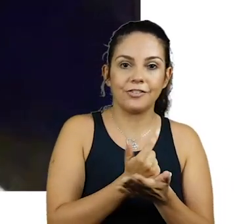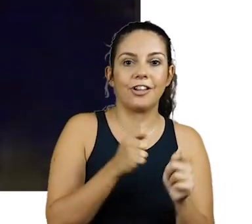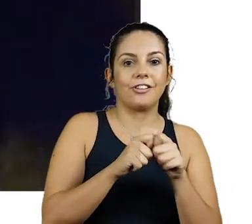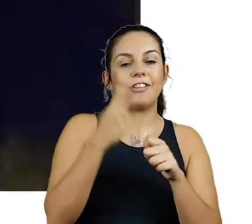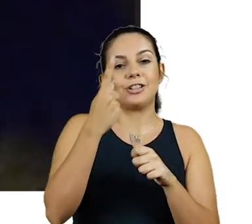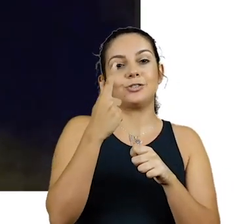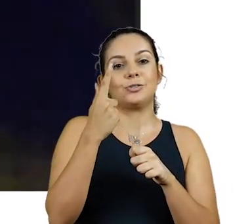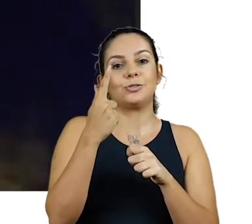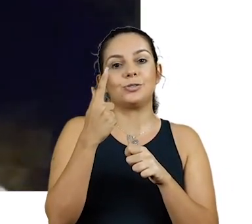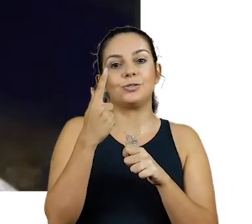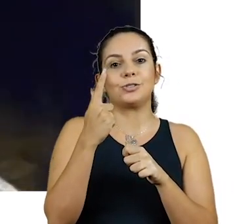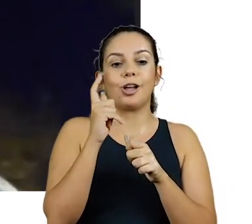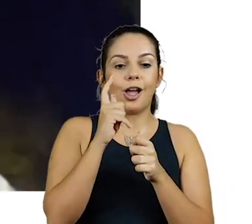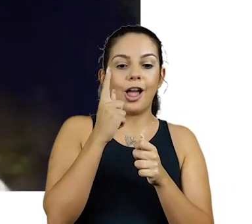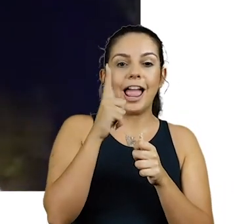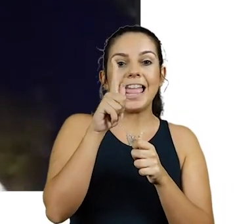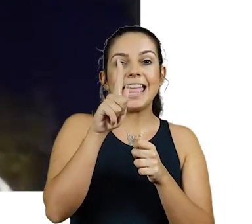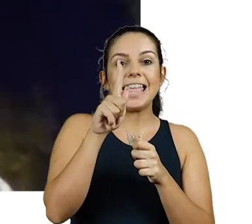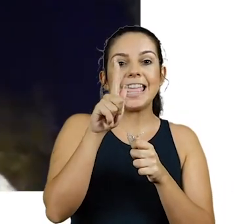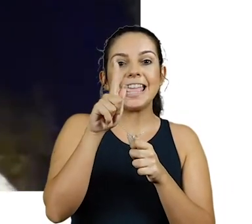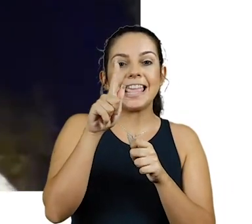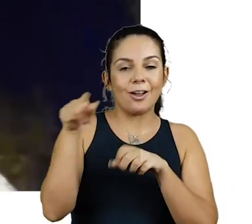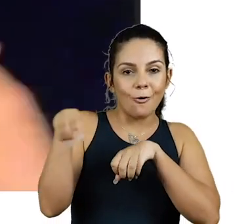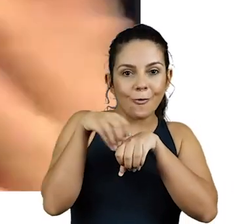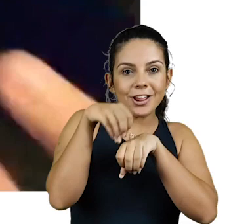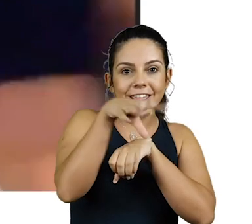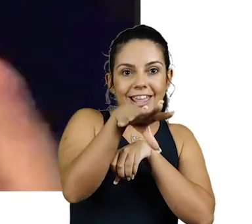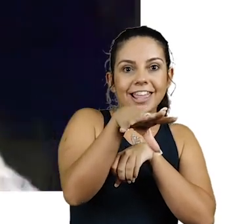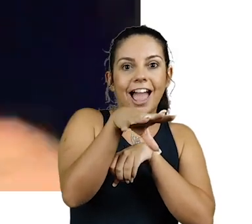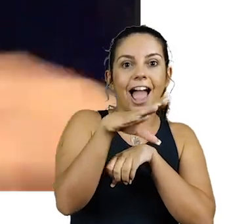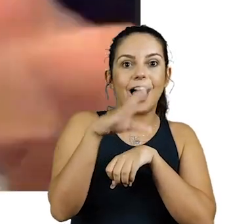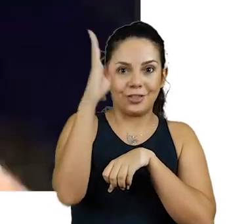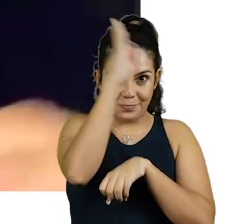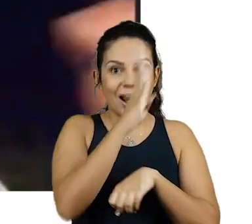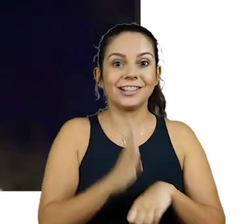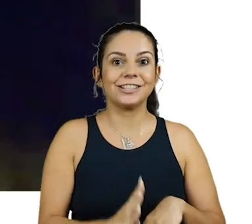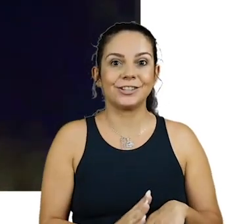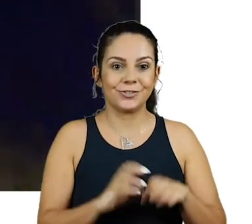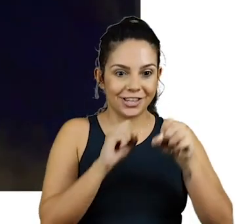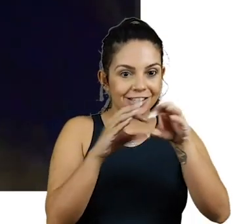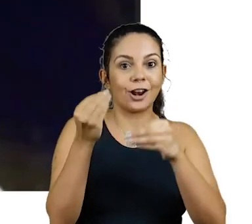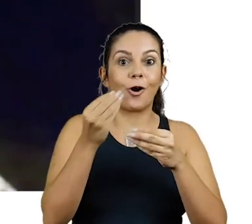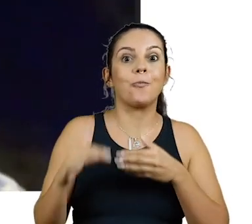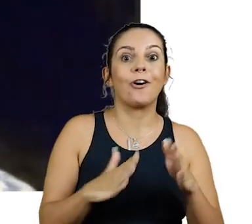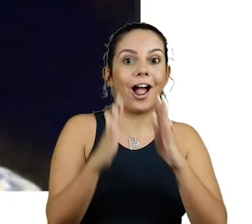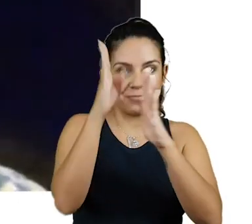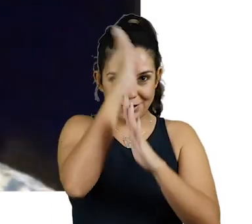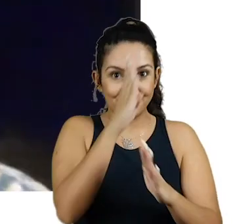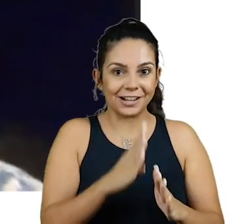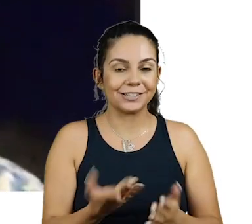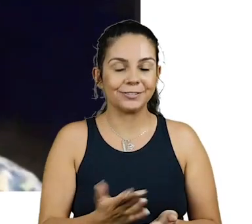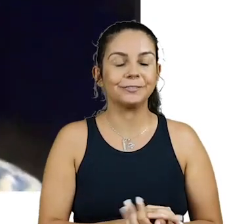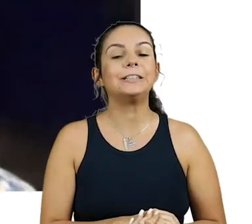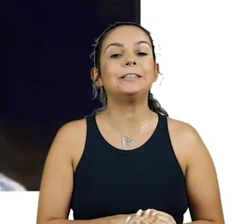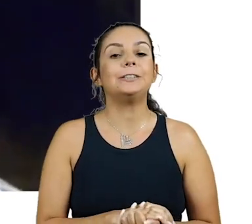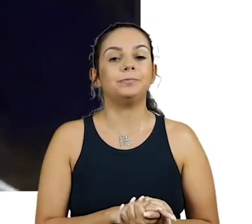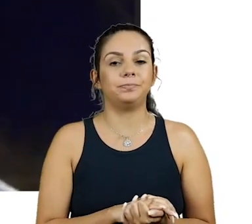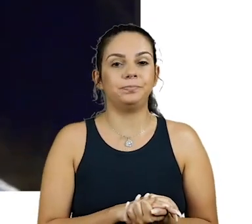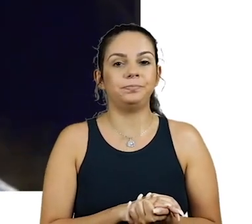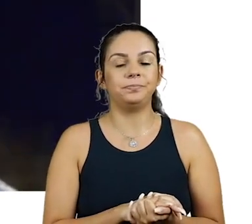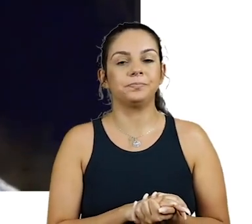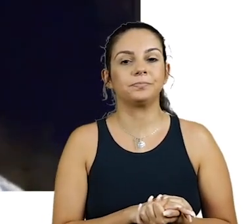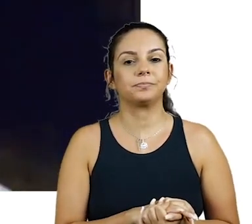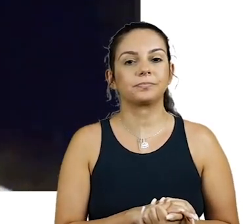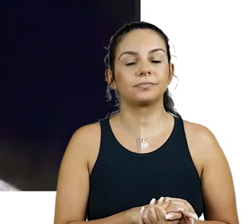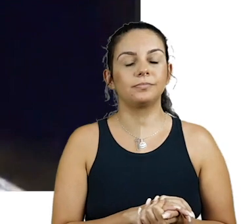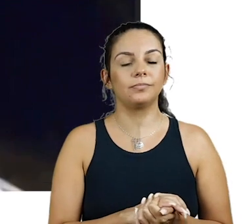guia de Brasil, faz essas coisas todas, eu acabei me encantando. Disso eu parti para uma derivação